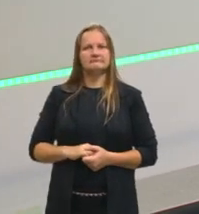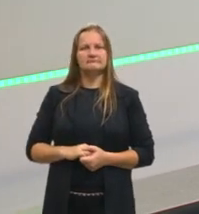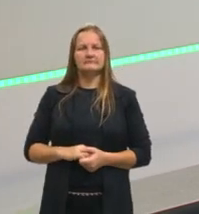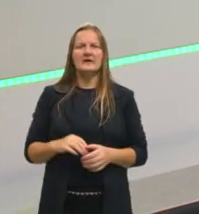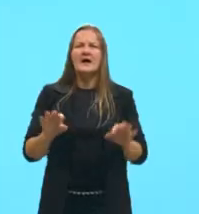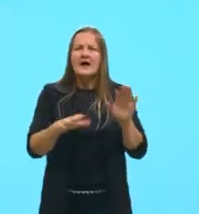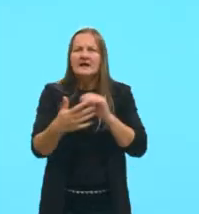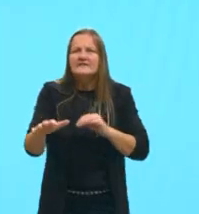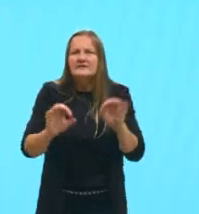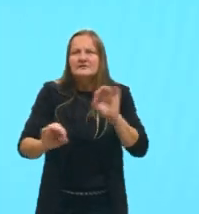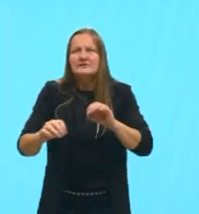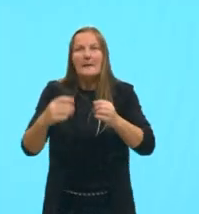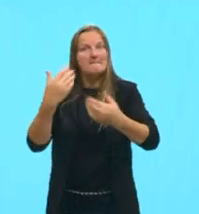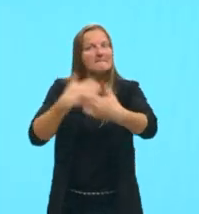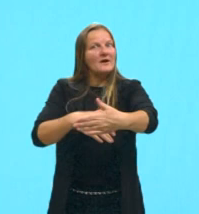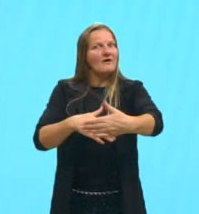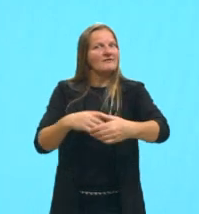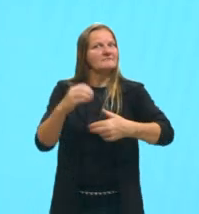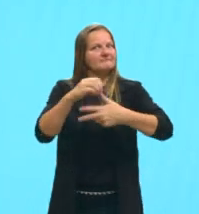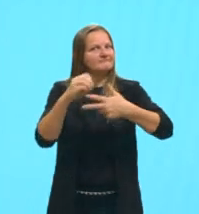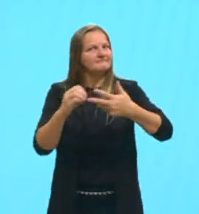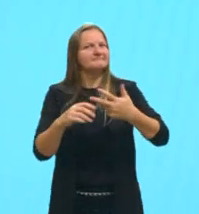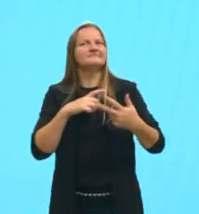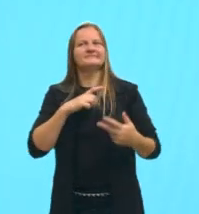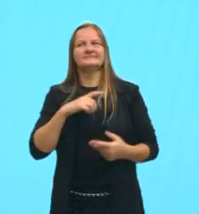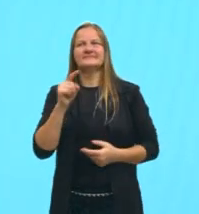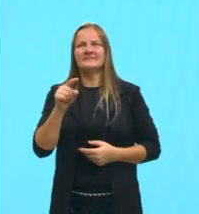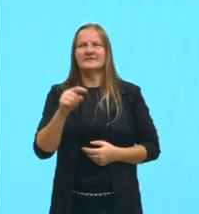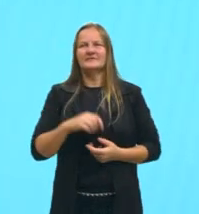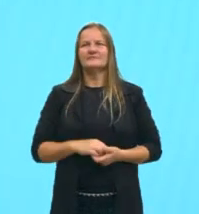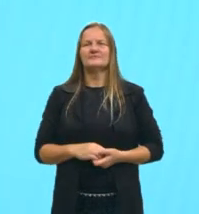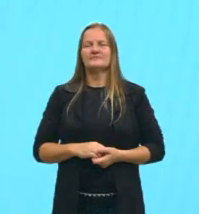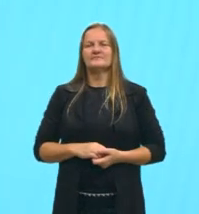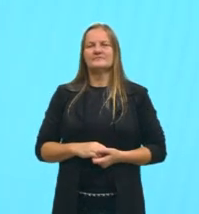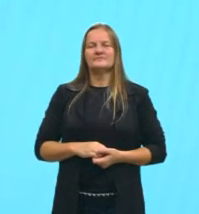para arborizada né então o